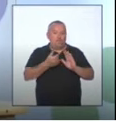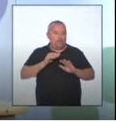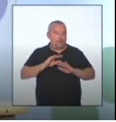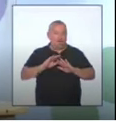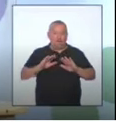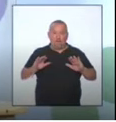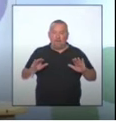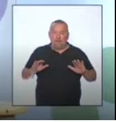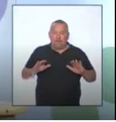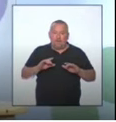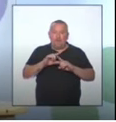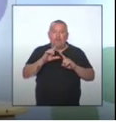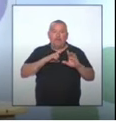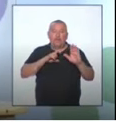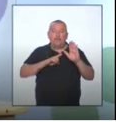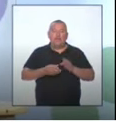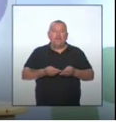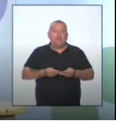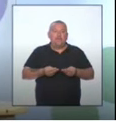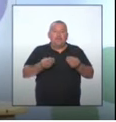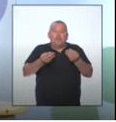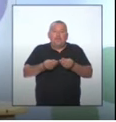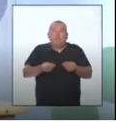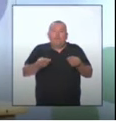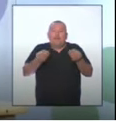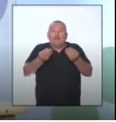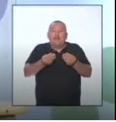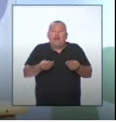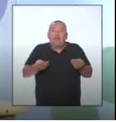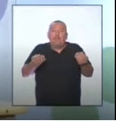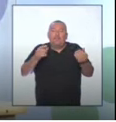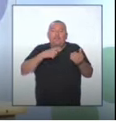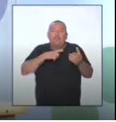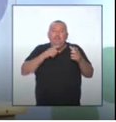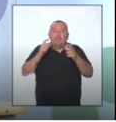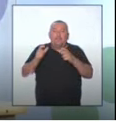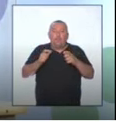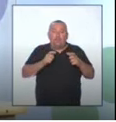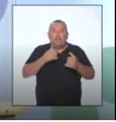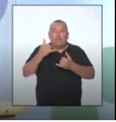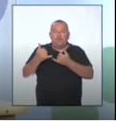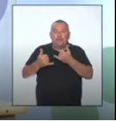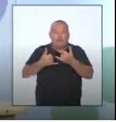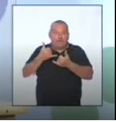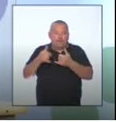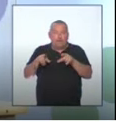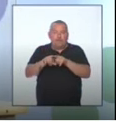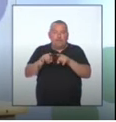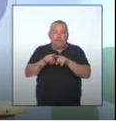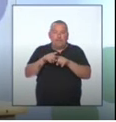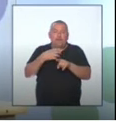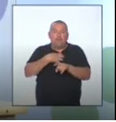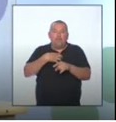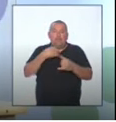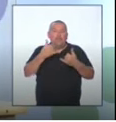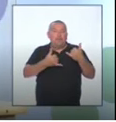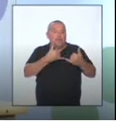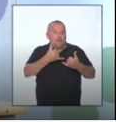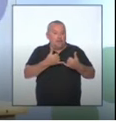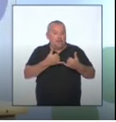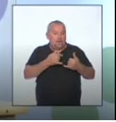Então, a gente precisa ter essa sensibilidade de saber que nós temos lugares para brincar, né? E que tipo de brincadeira? Tem que ser uma